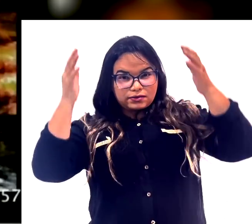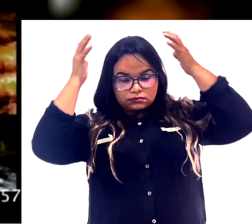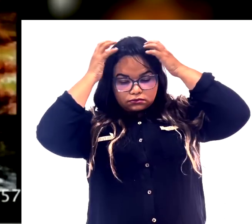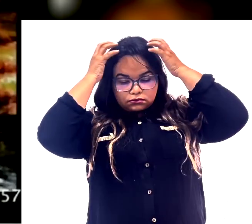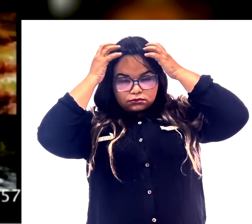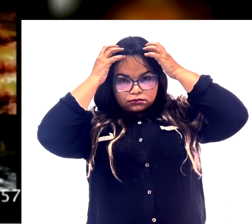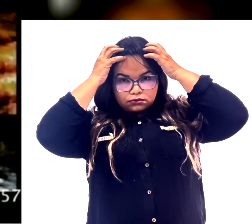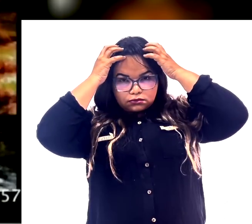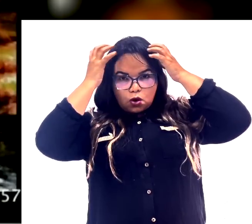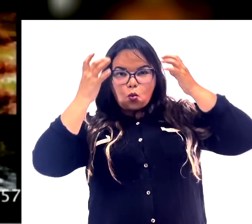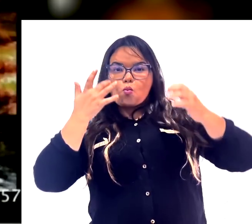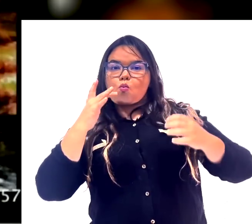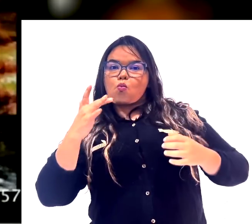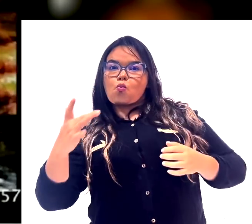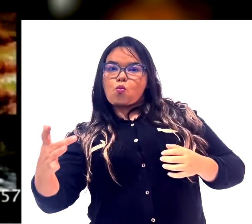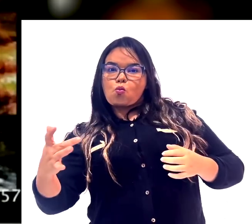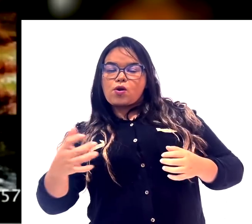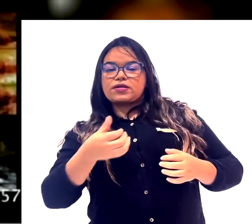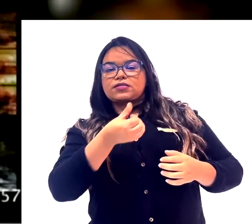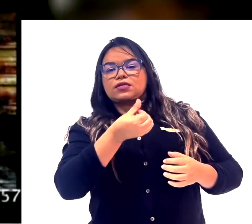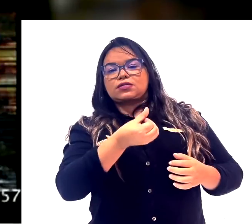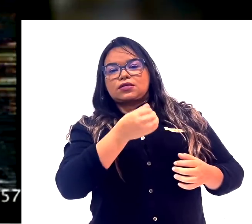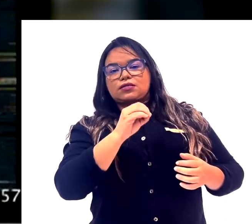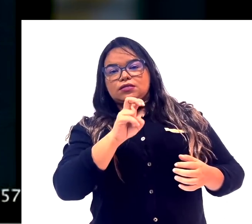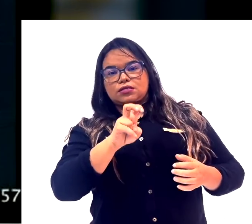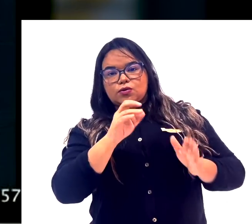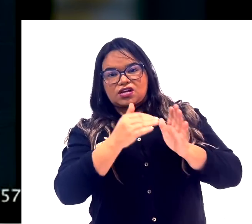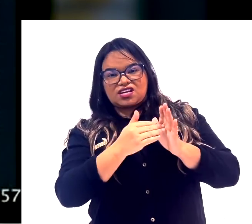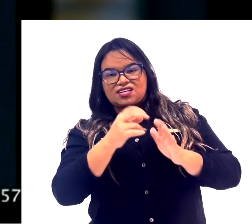605 a 539 a.C.